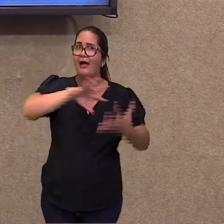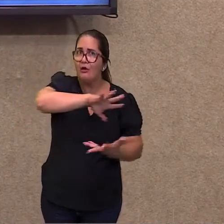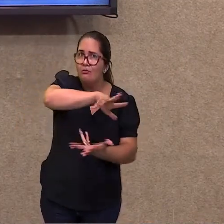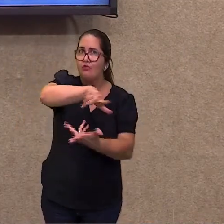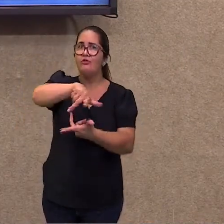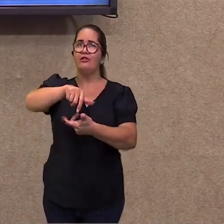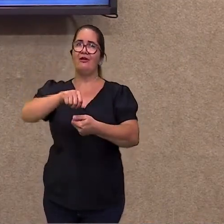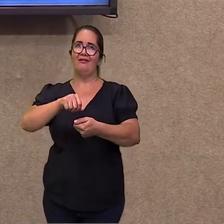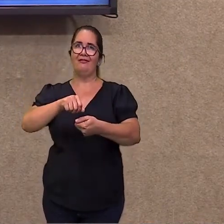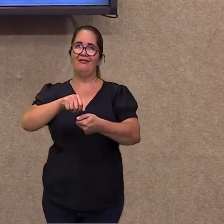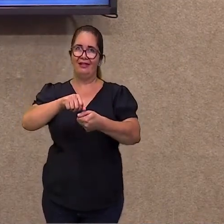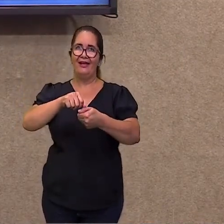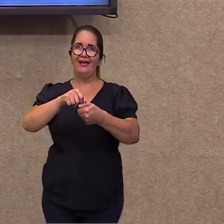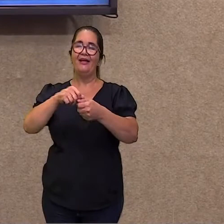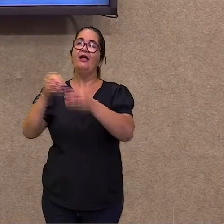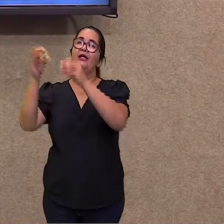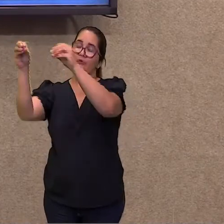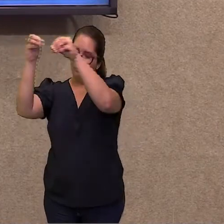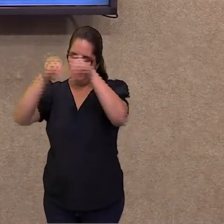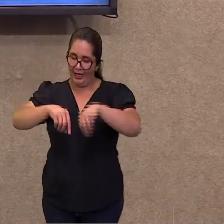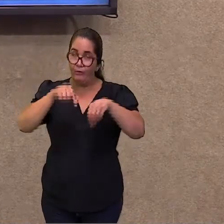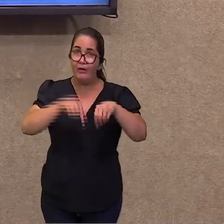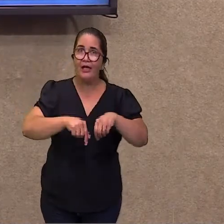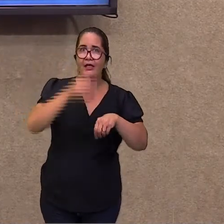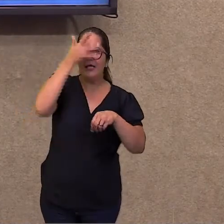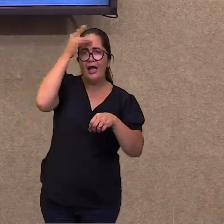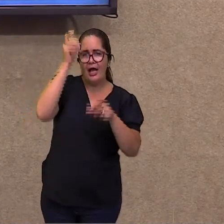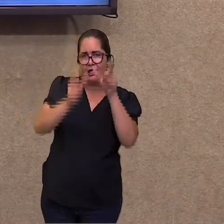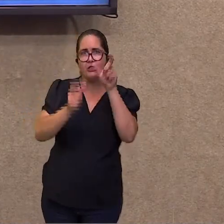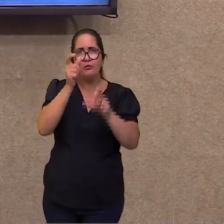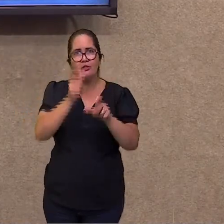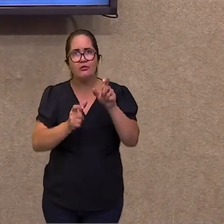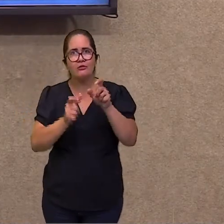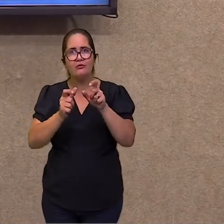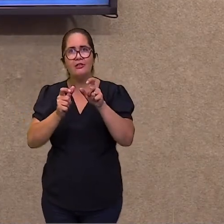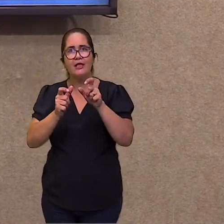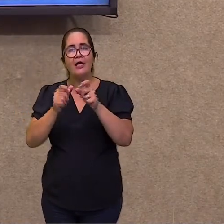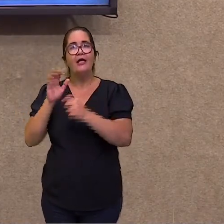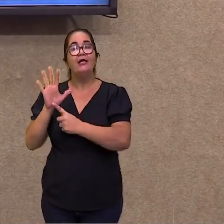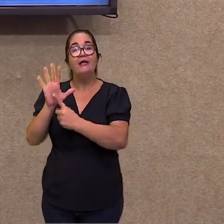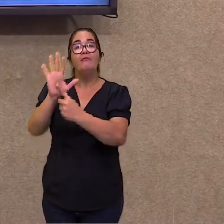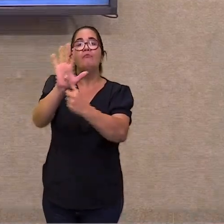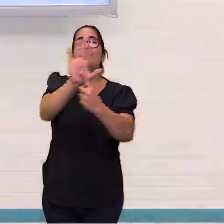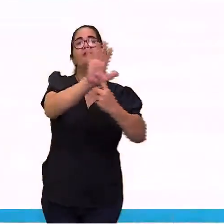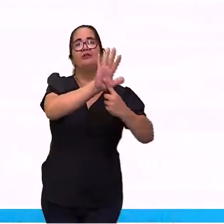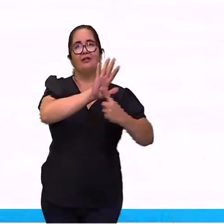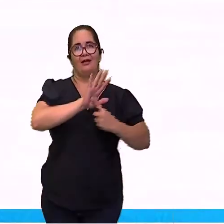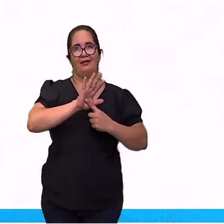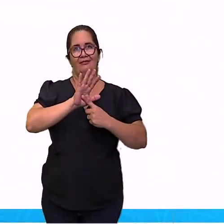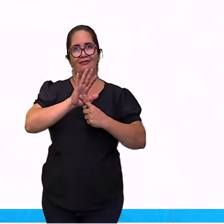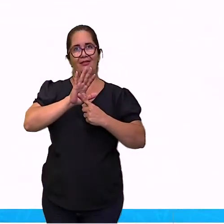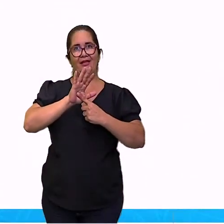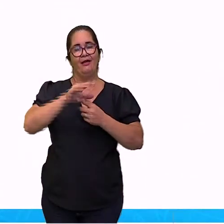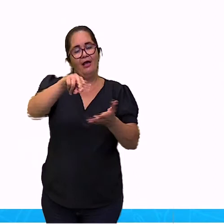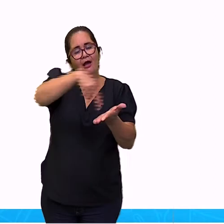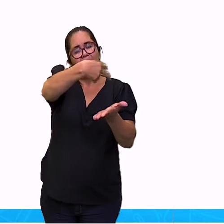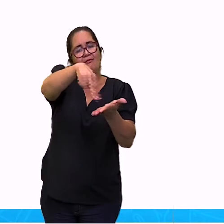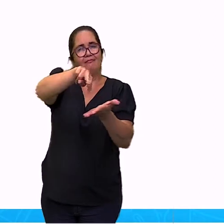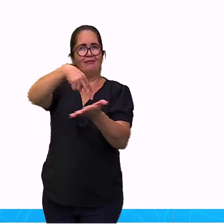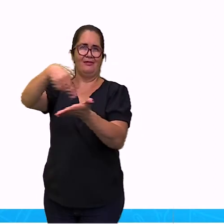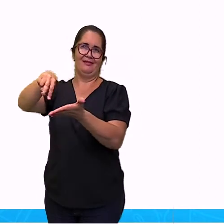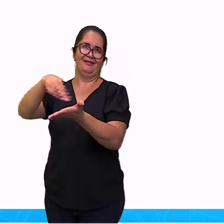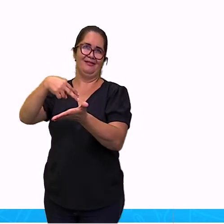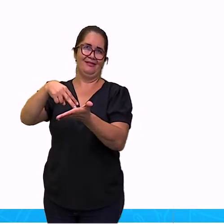bom. Então, a história da dança no Brasil tem muitas expressões na cultura popular, né, gente? Tem